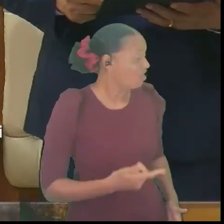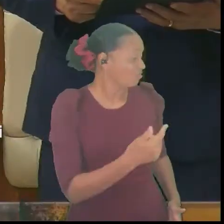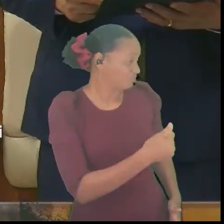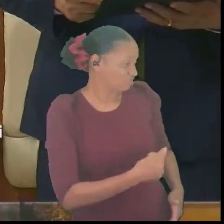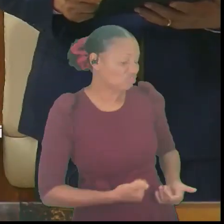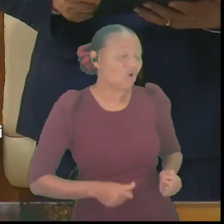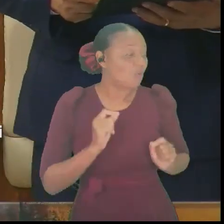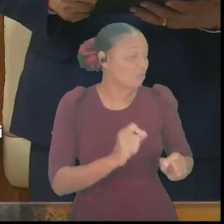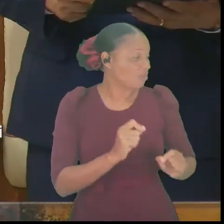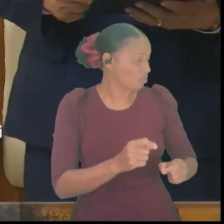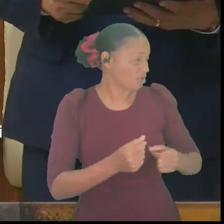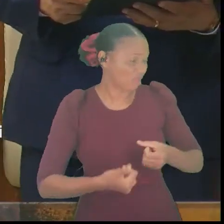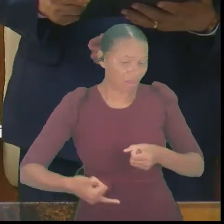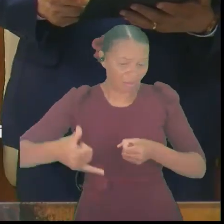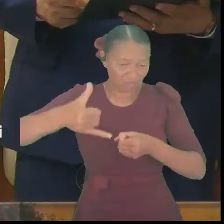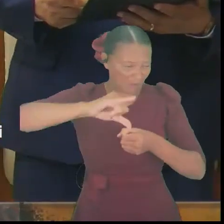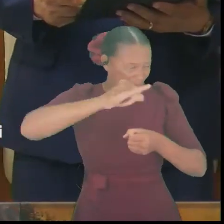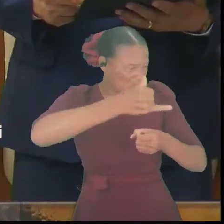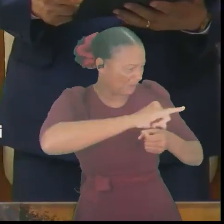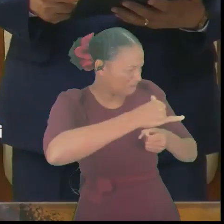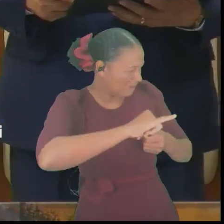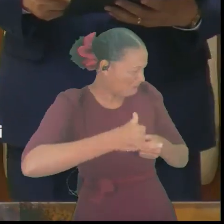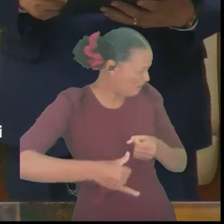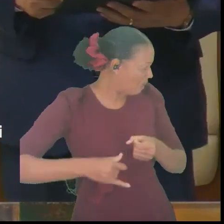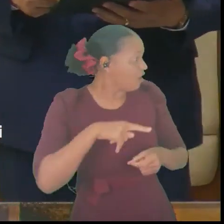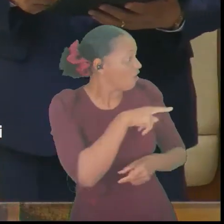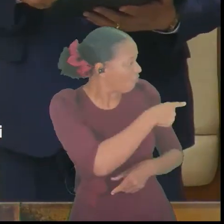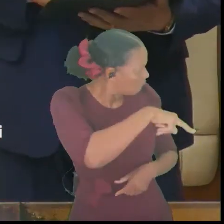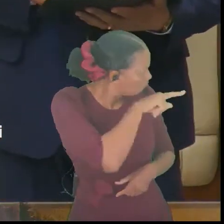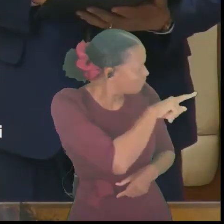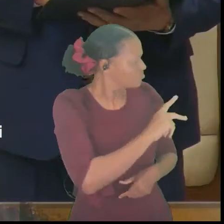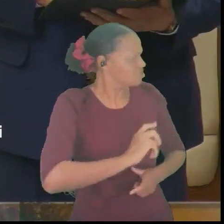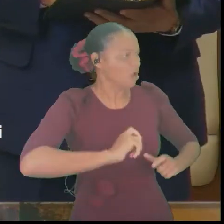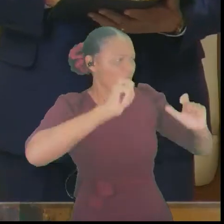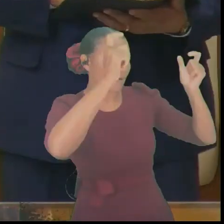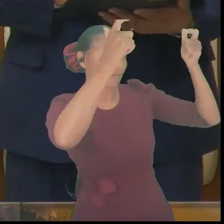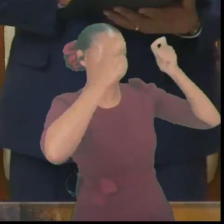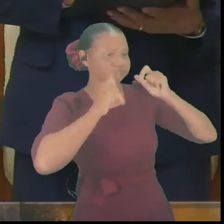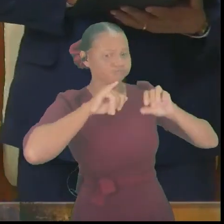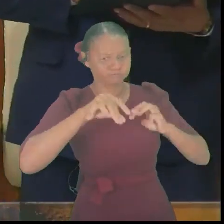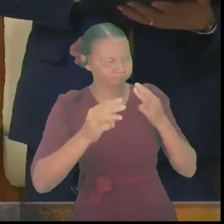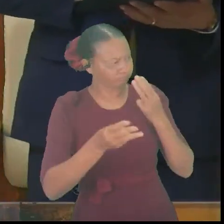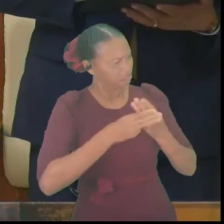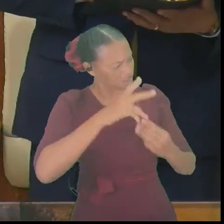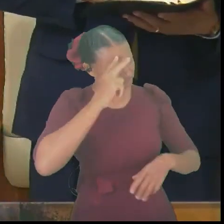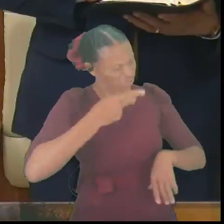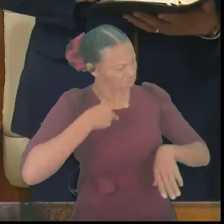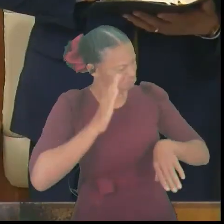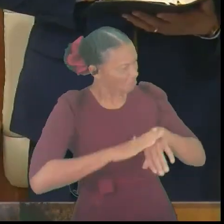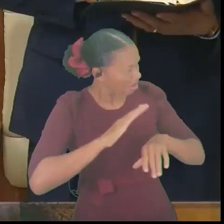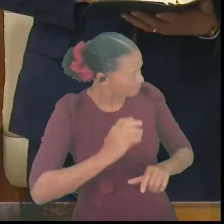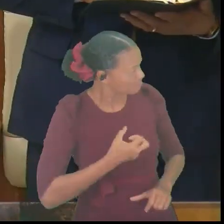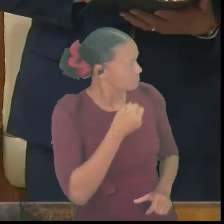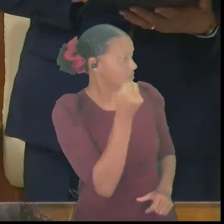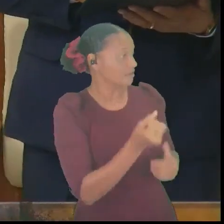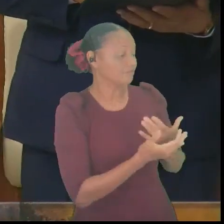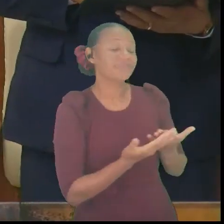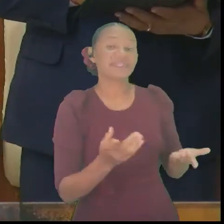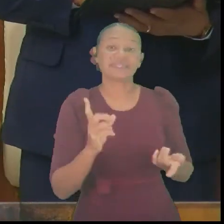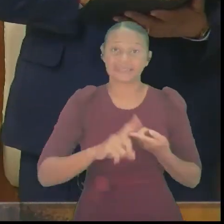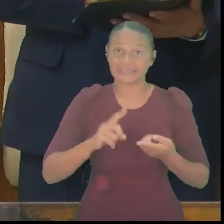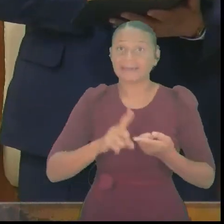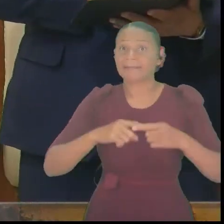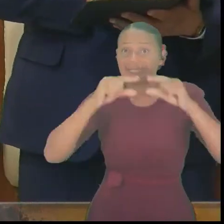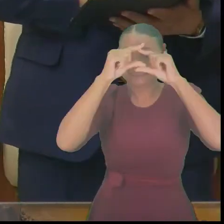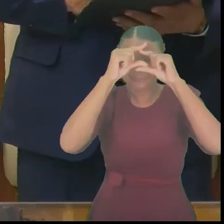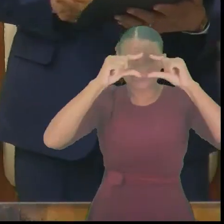e dizendo: se tu és o rei dos judeus, salva-te a ti mesmo. E também por cima dele estava um título,